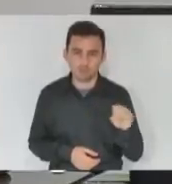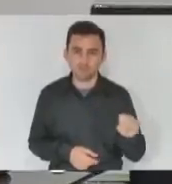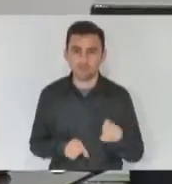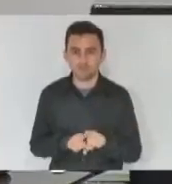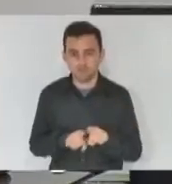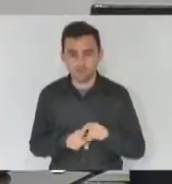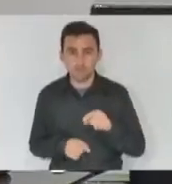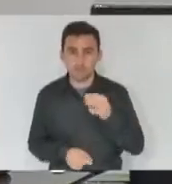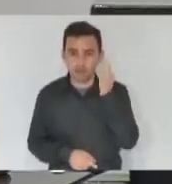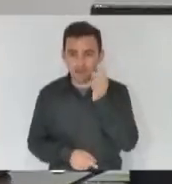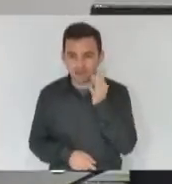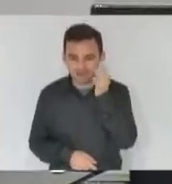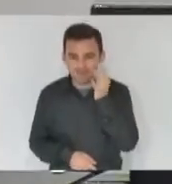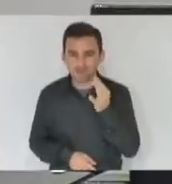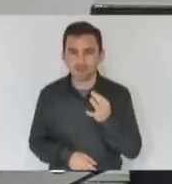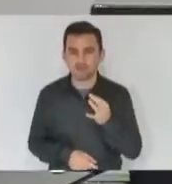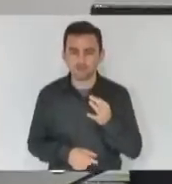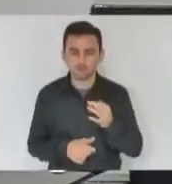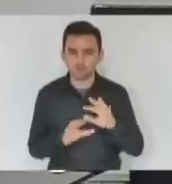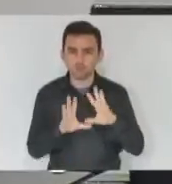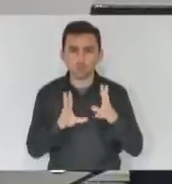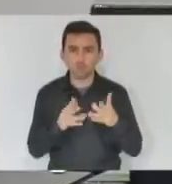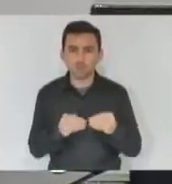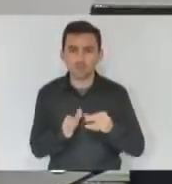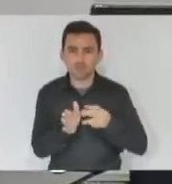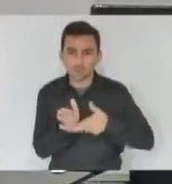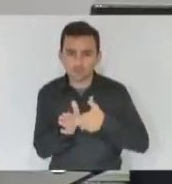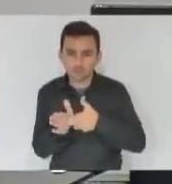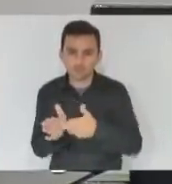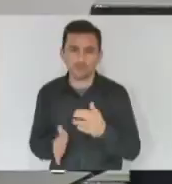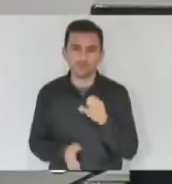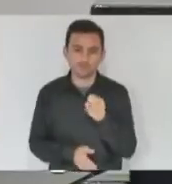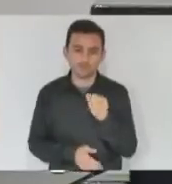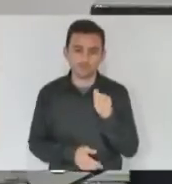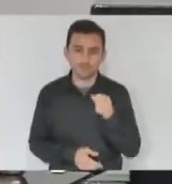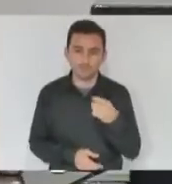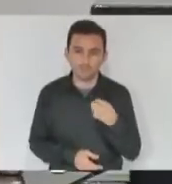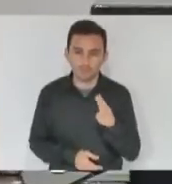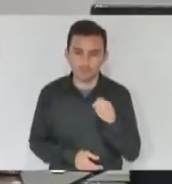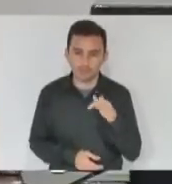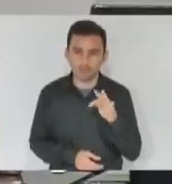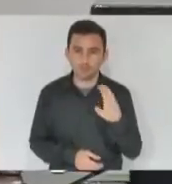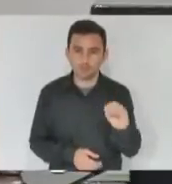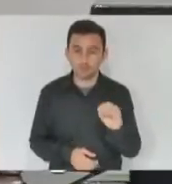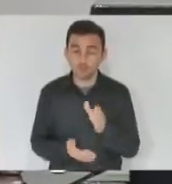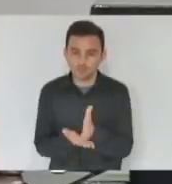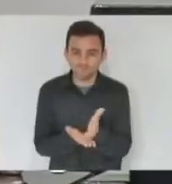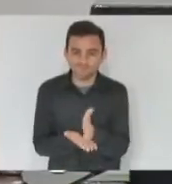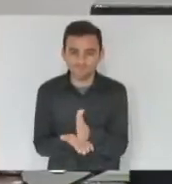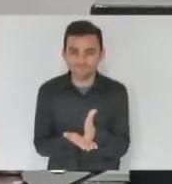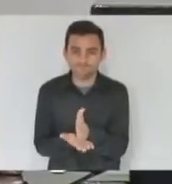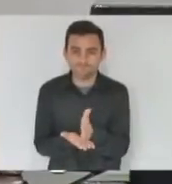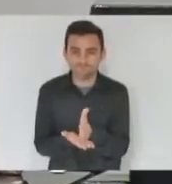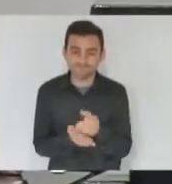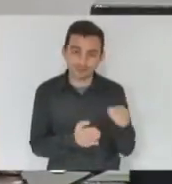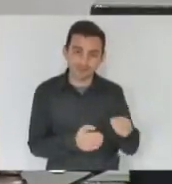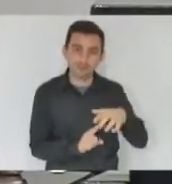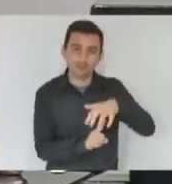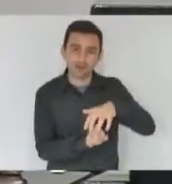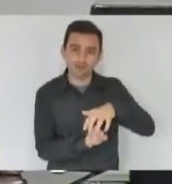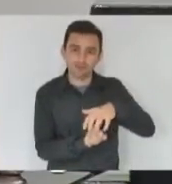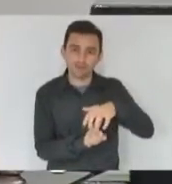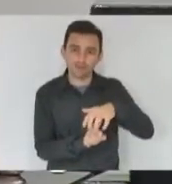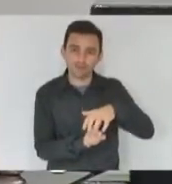tudo faz divisa Rio Negrinho, São Bento, com o estado do Paraná. Tem uma proximidade muito